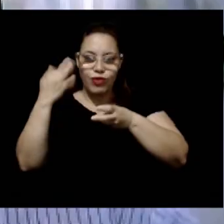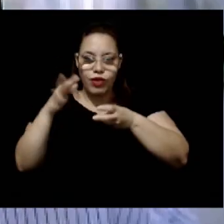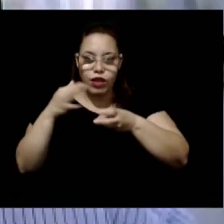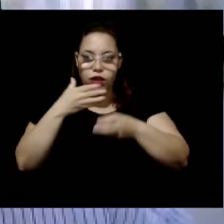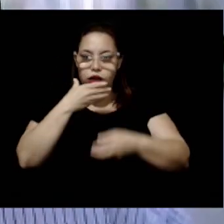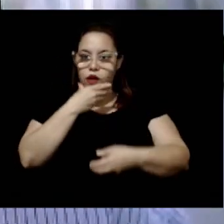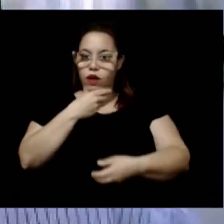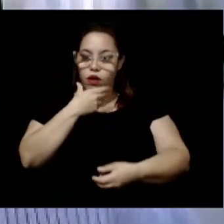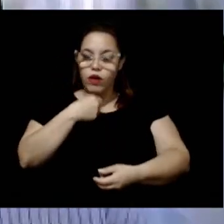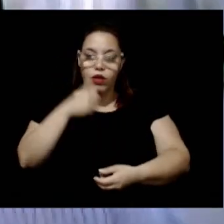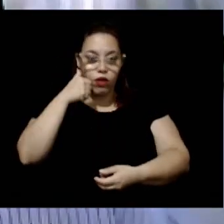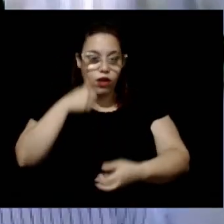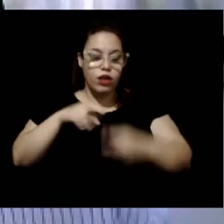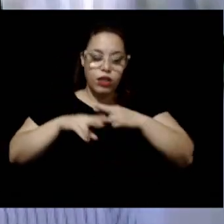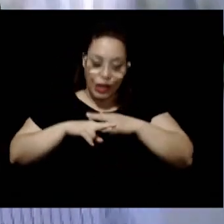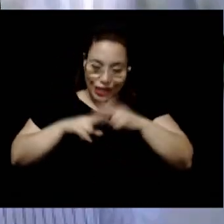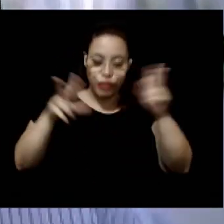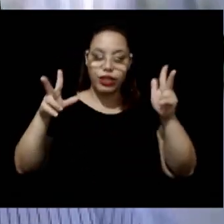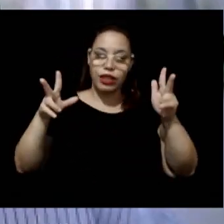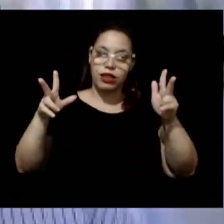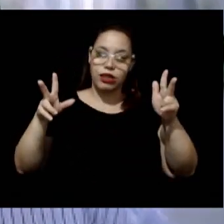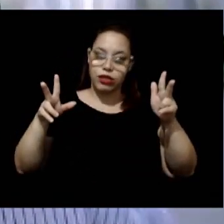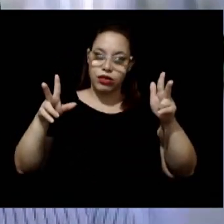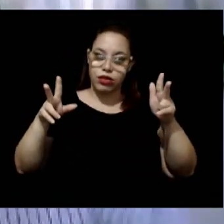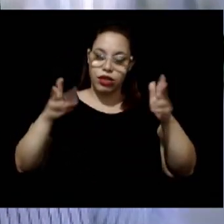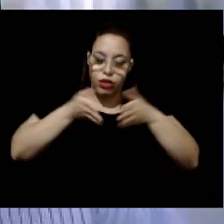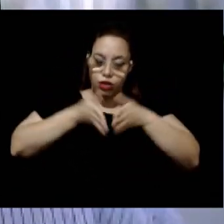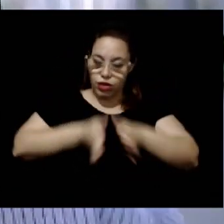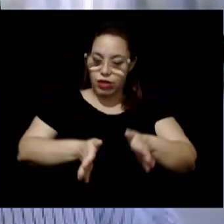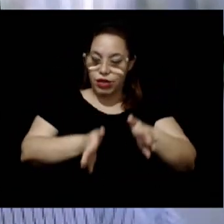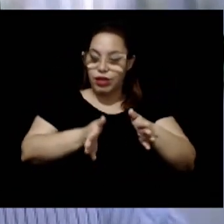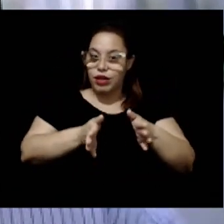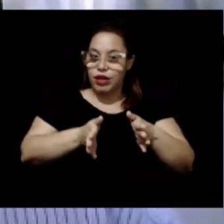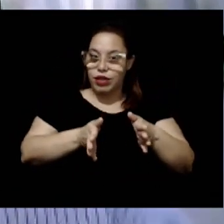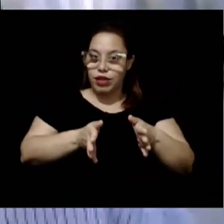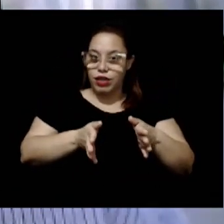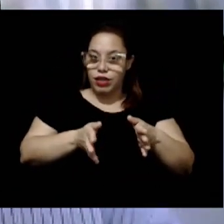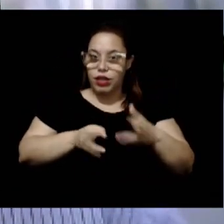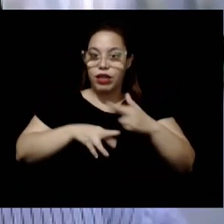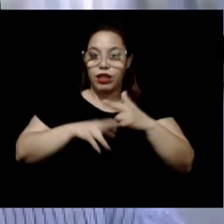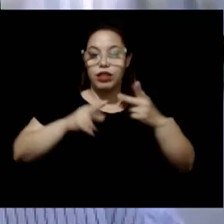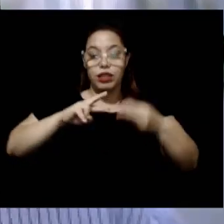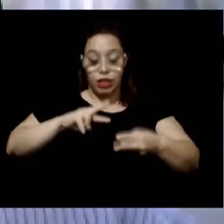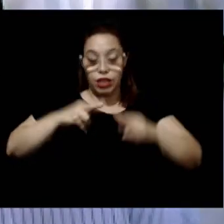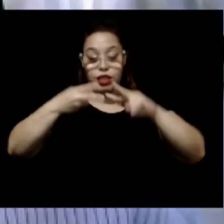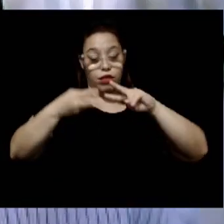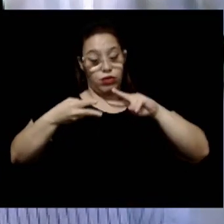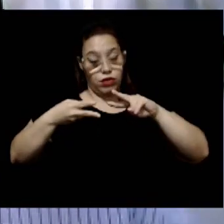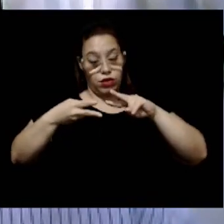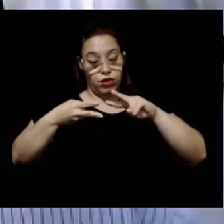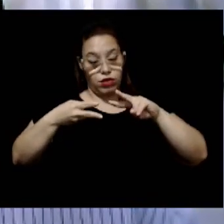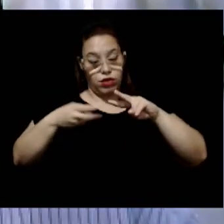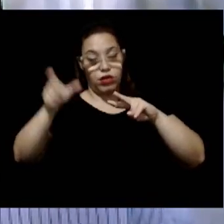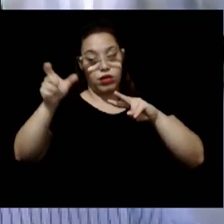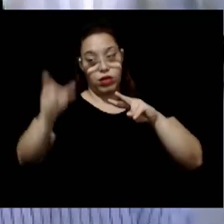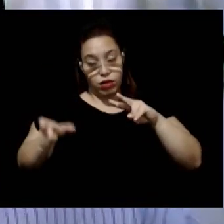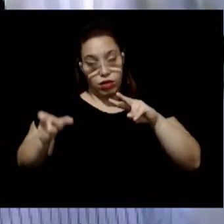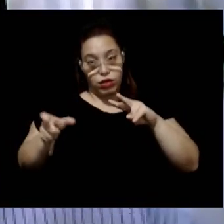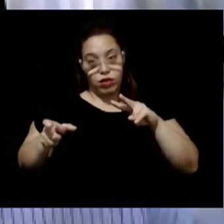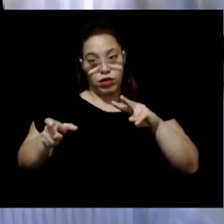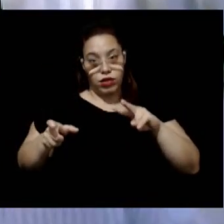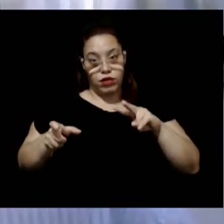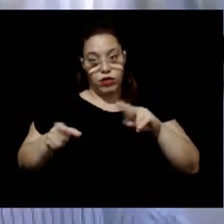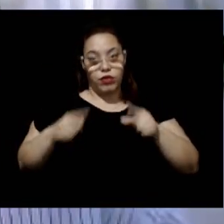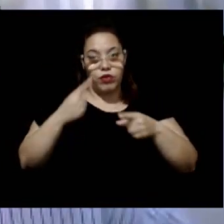é diferente ao nascimento, ou seja, já é diferente geneticamente. O perfil e por que o desequilíbrio